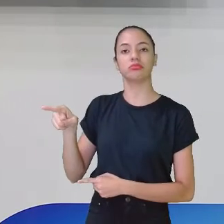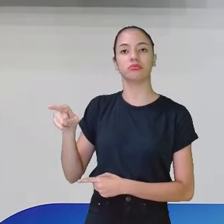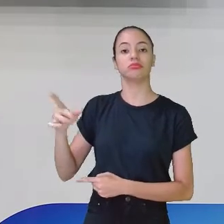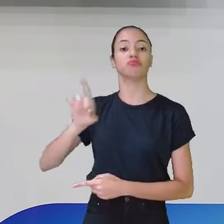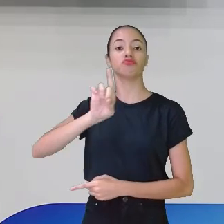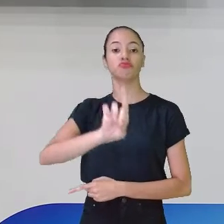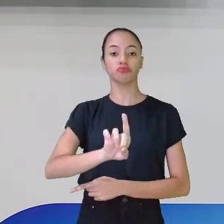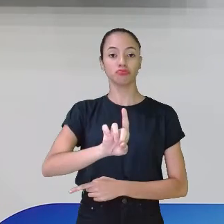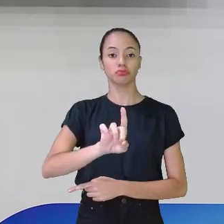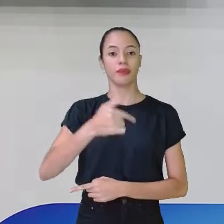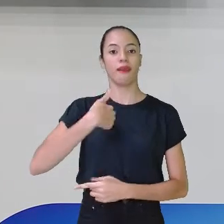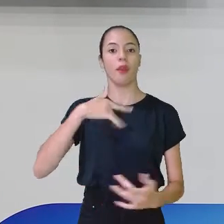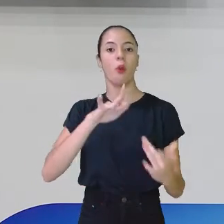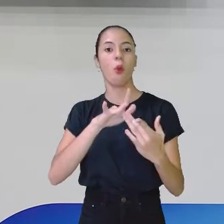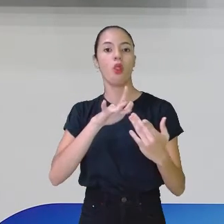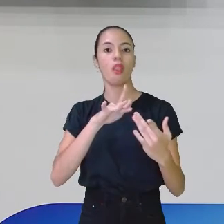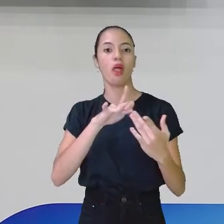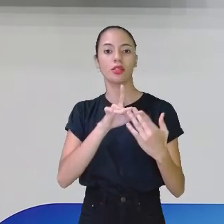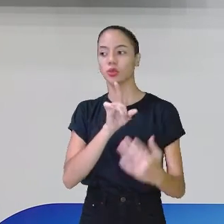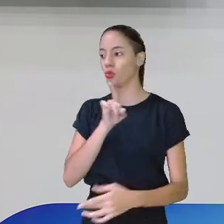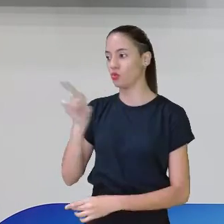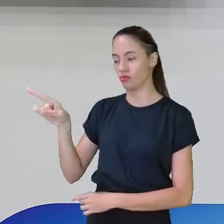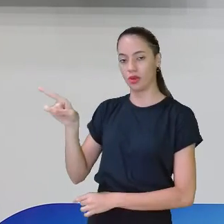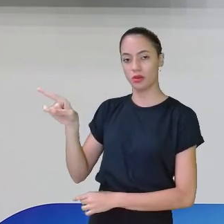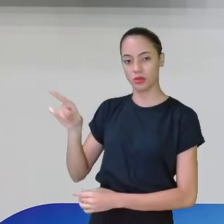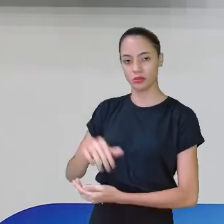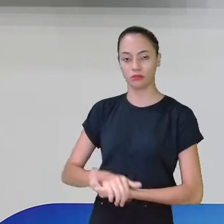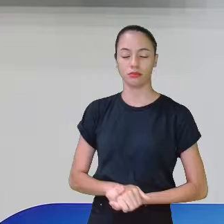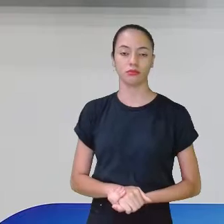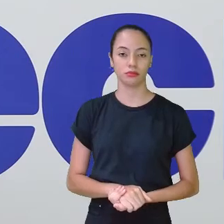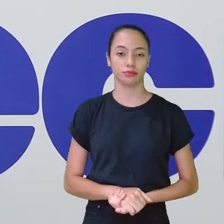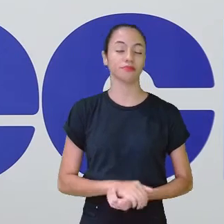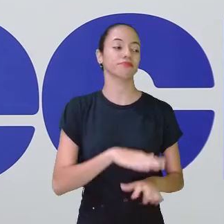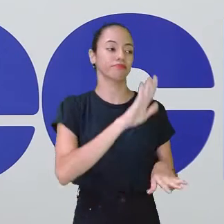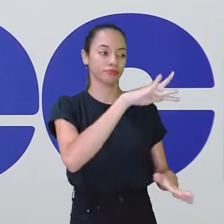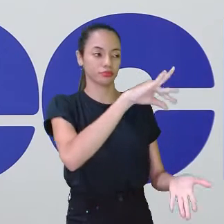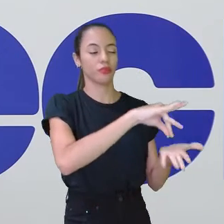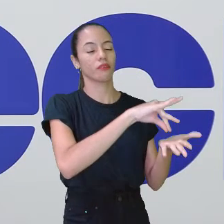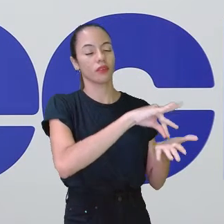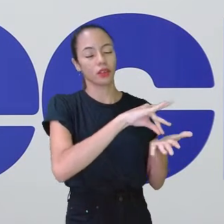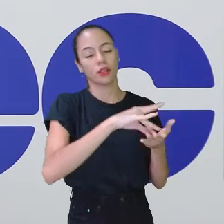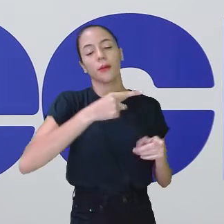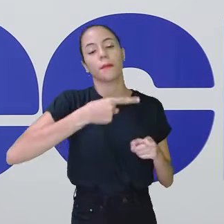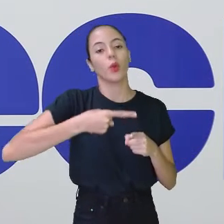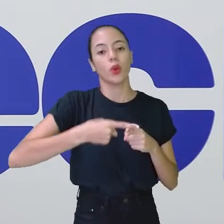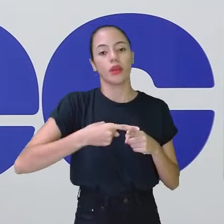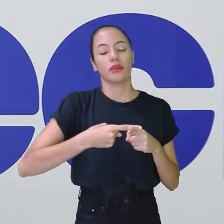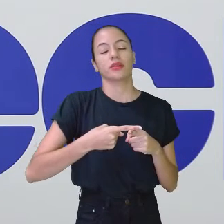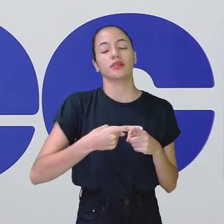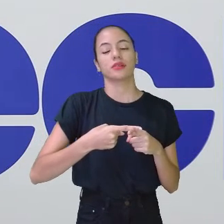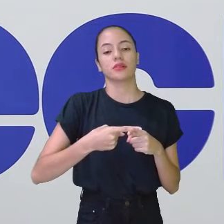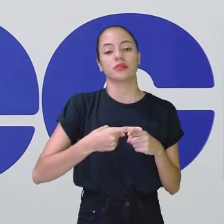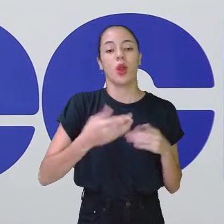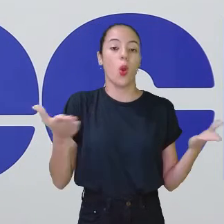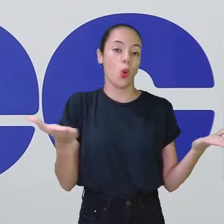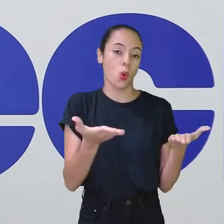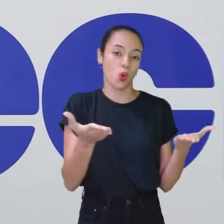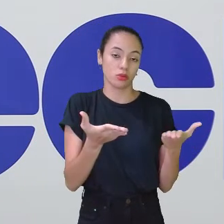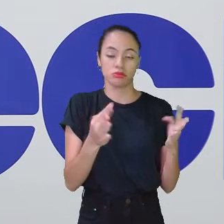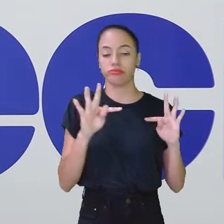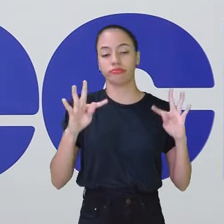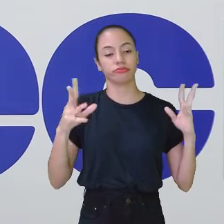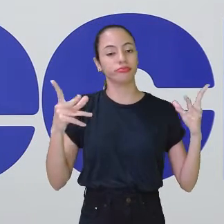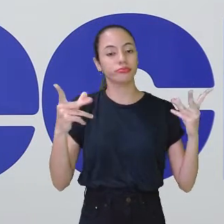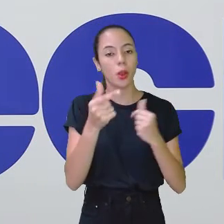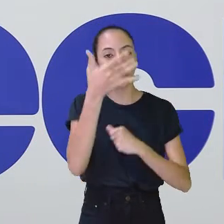contato direto. Pode falar lá, professor Gilson. Exatamente, é porque a gente... É aquela questão, né? Hoje todas as